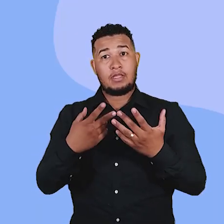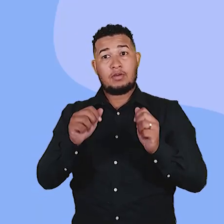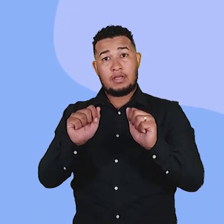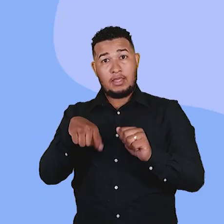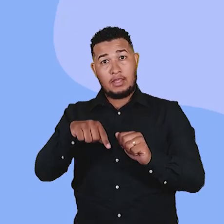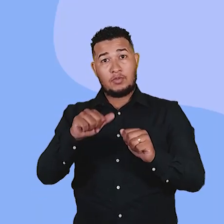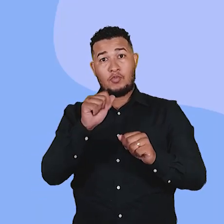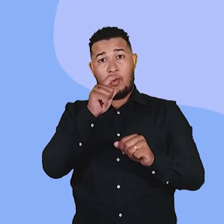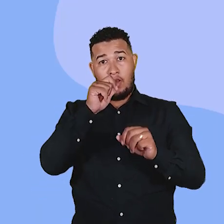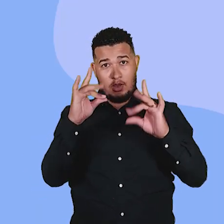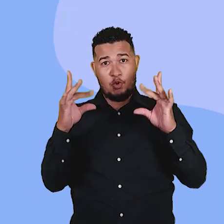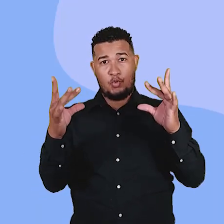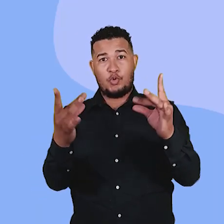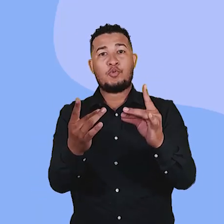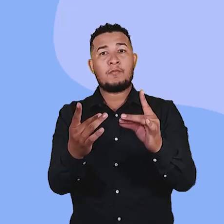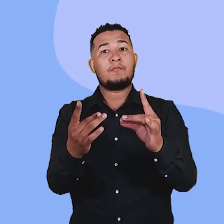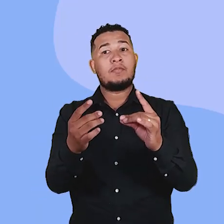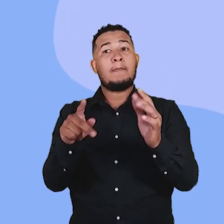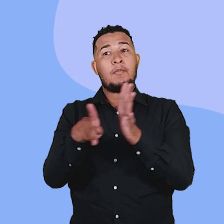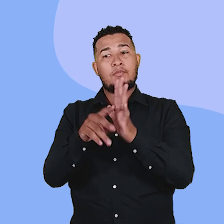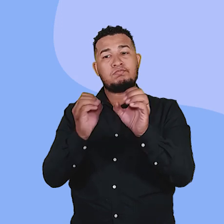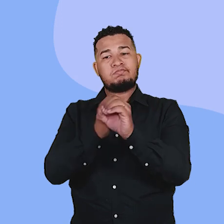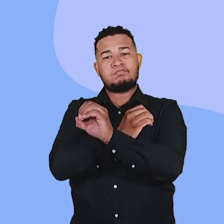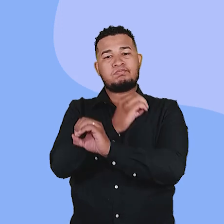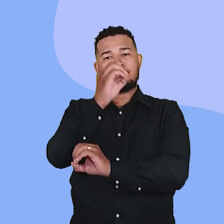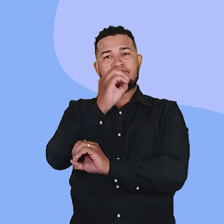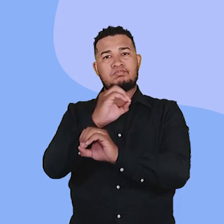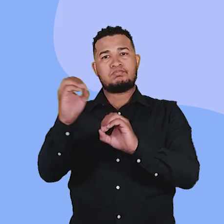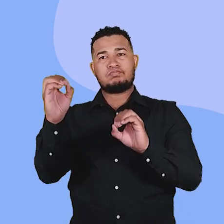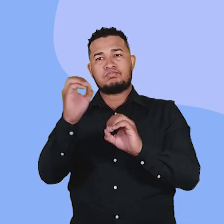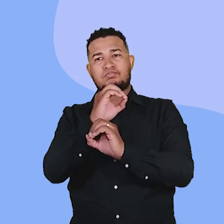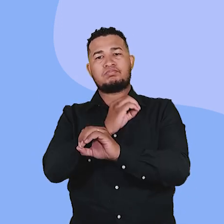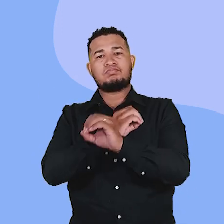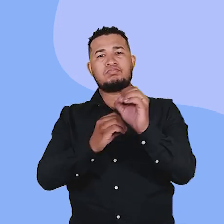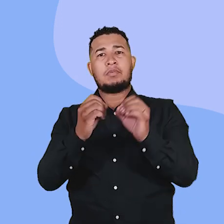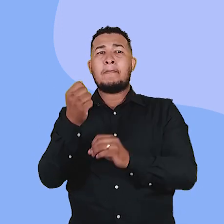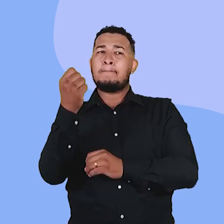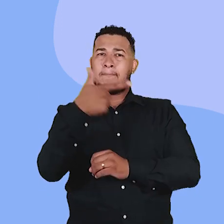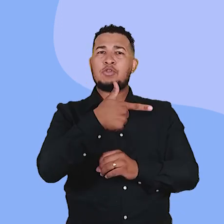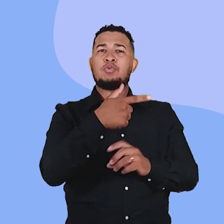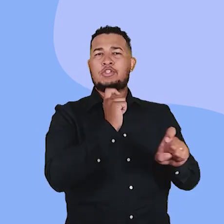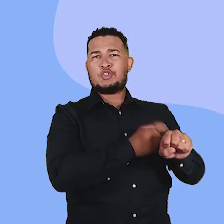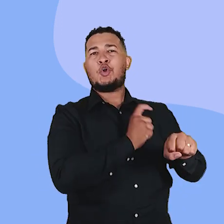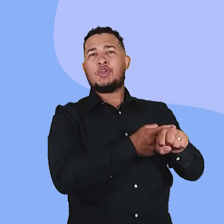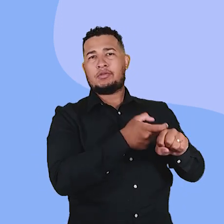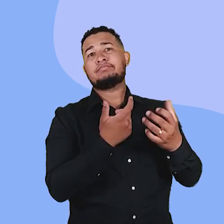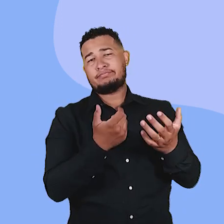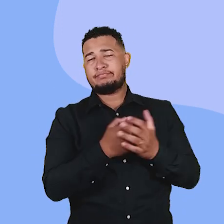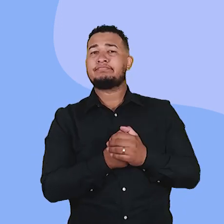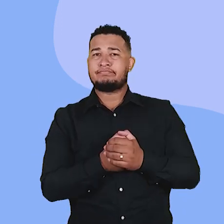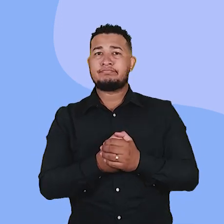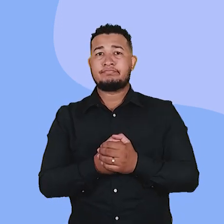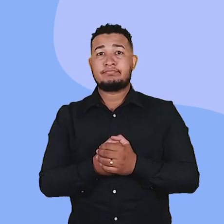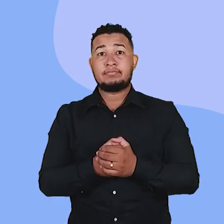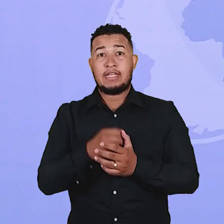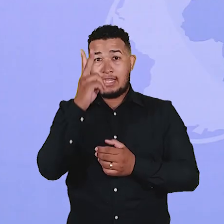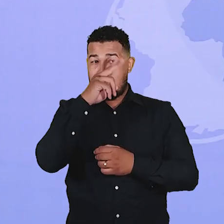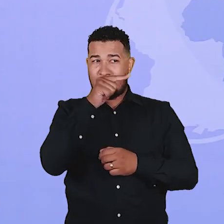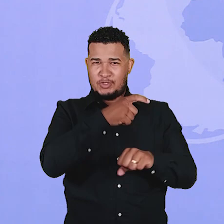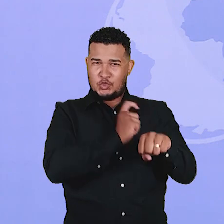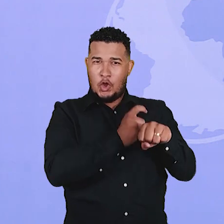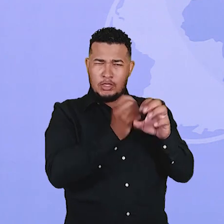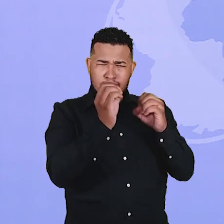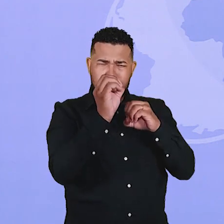no estado líquido, as distâncias entre as moléculas são em médias maiores do que no estado sólido. Lembra lá no